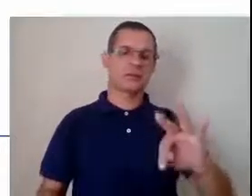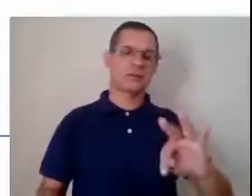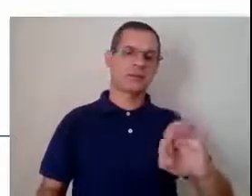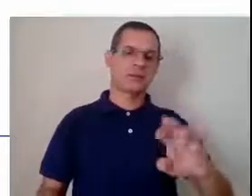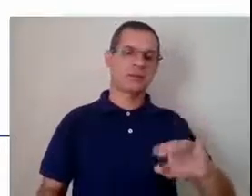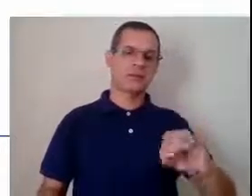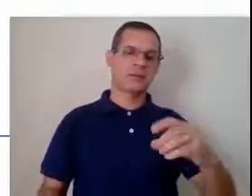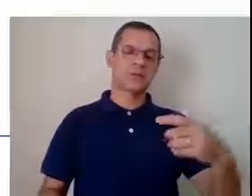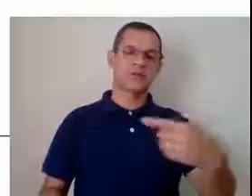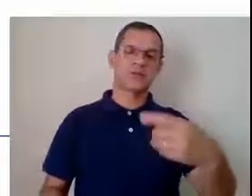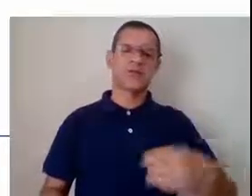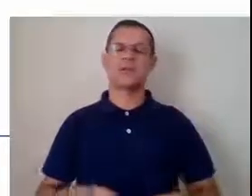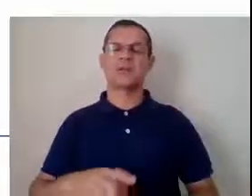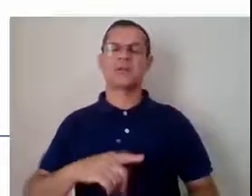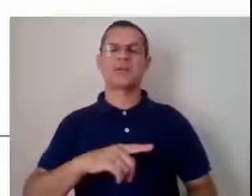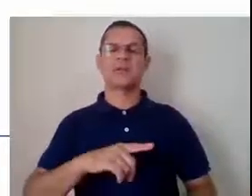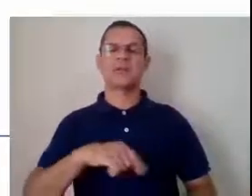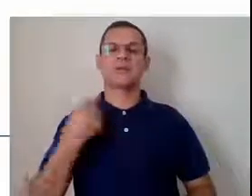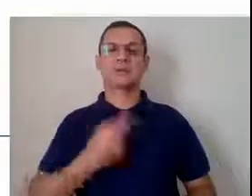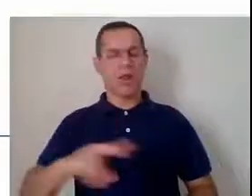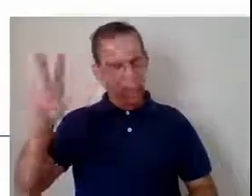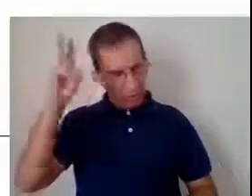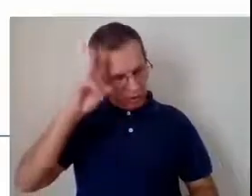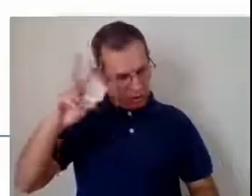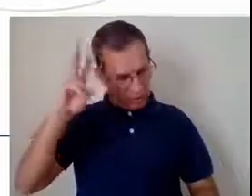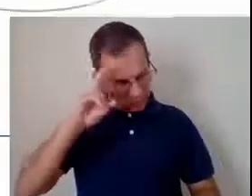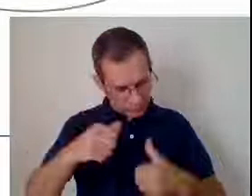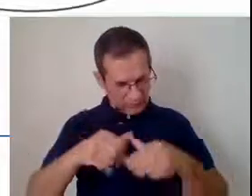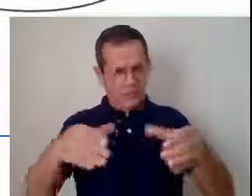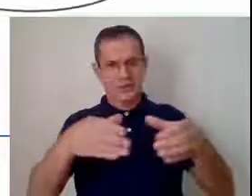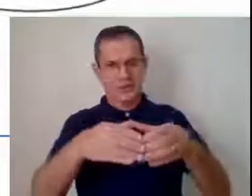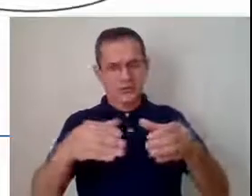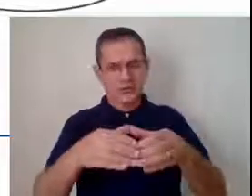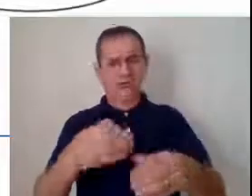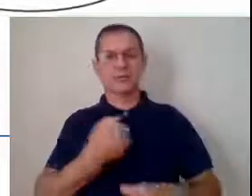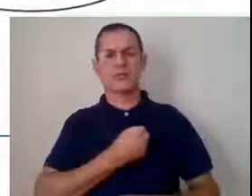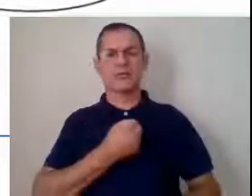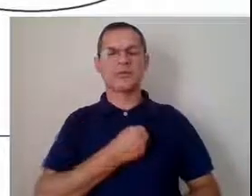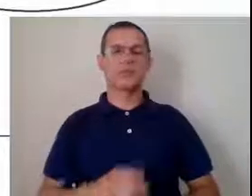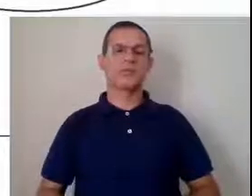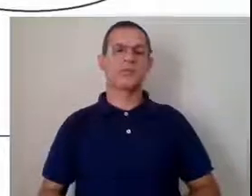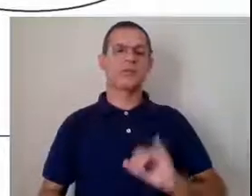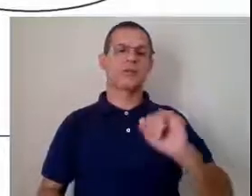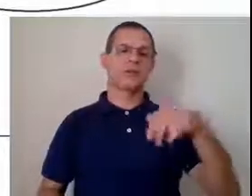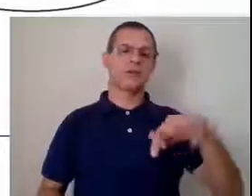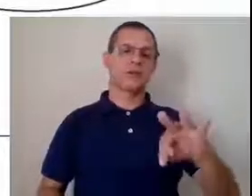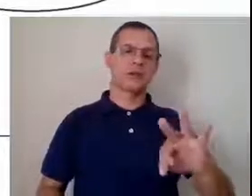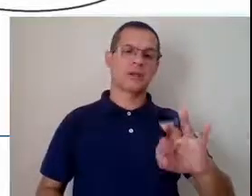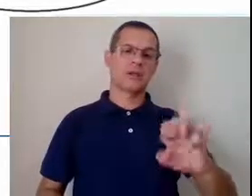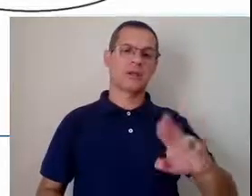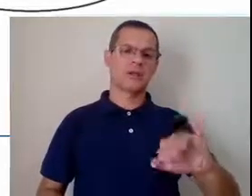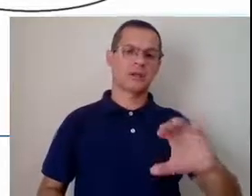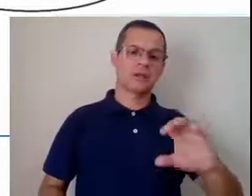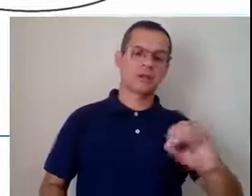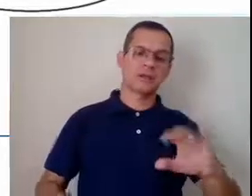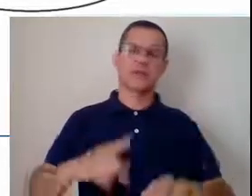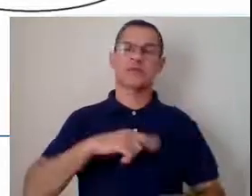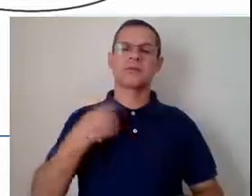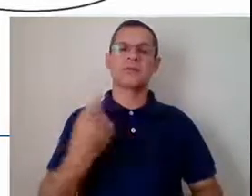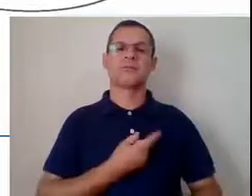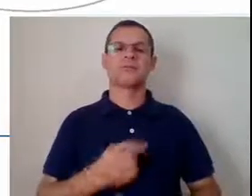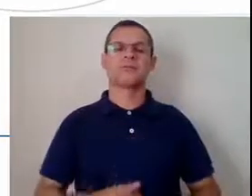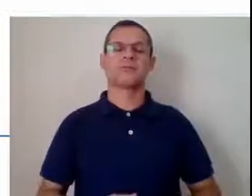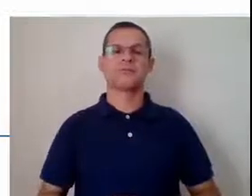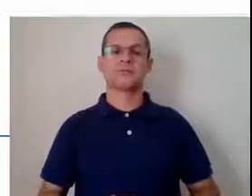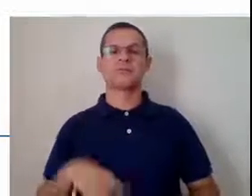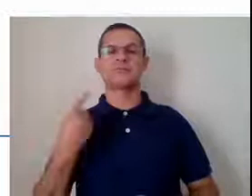negativos, enfim, nós só relembrando esses conjuntos de números inteiros que nós temos. Né?